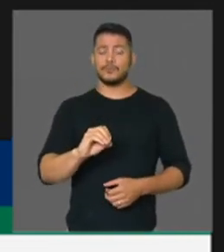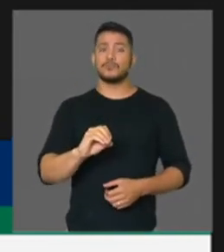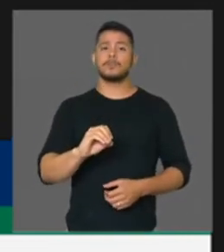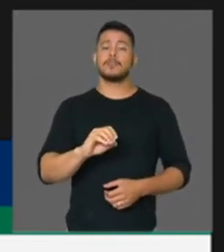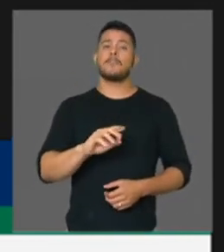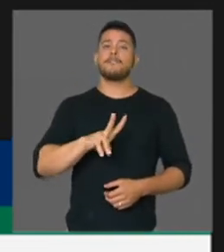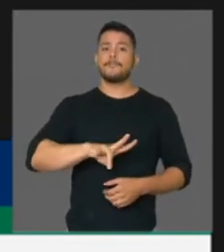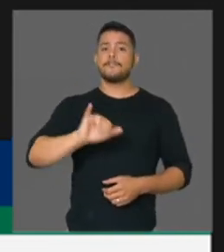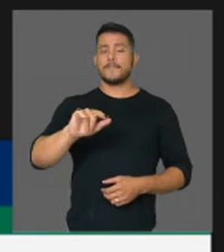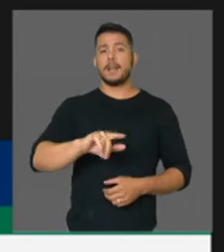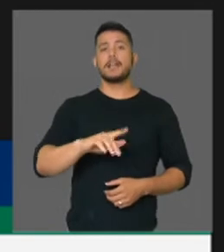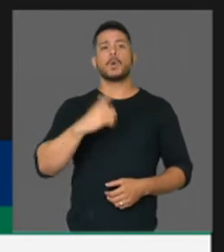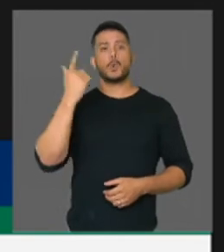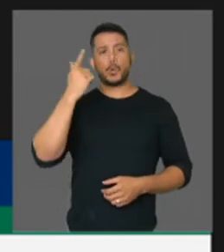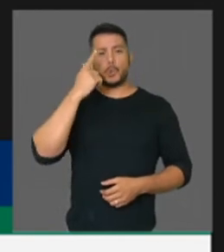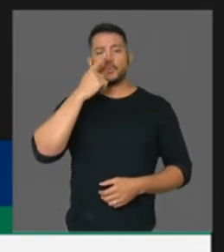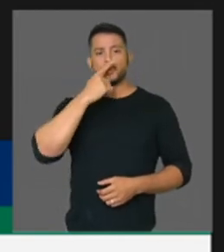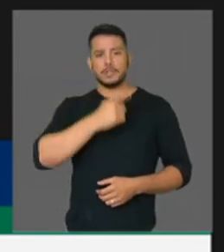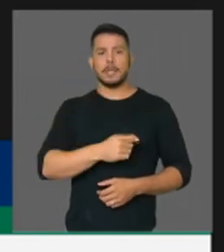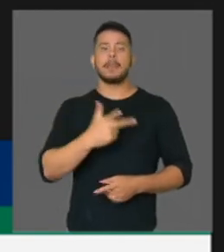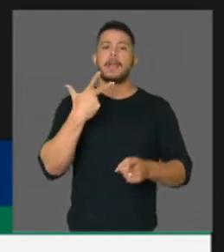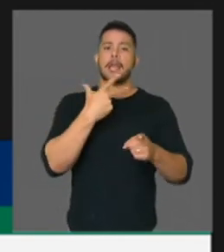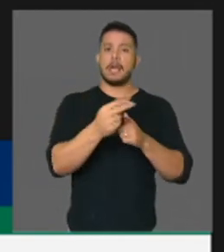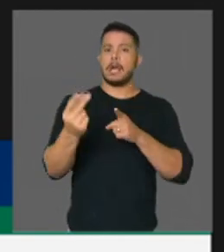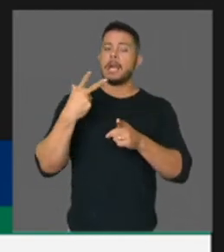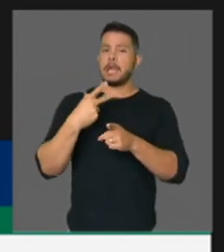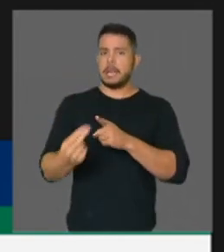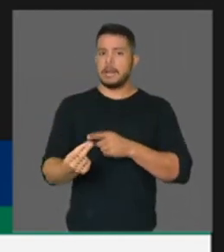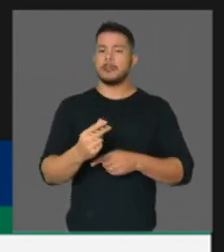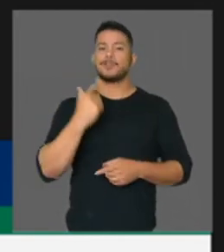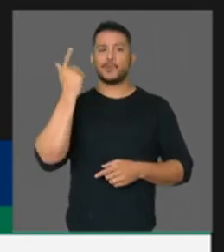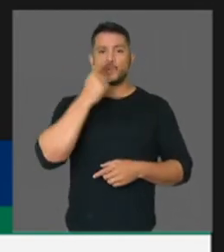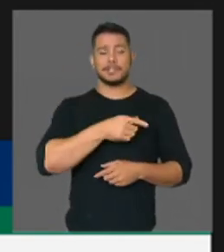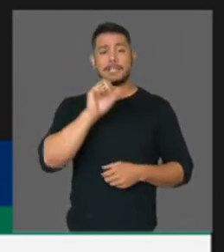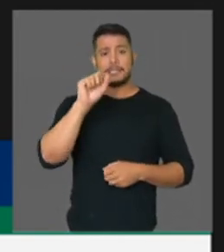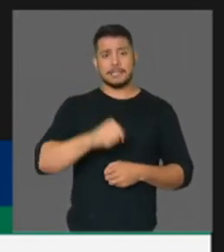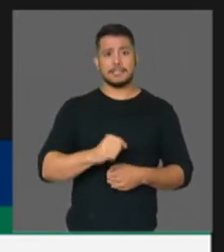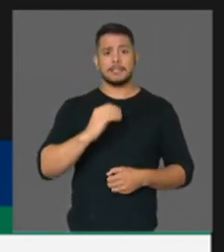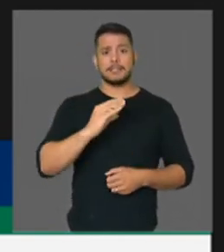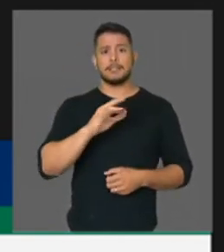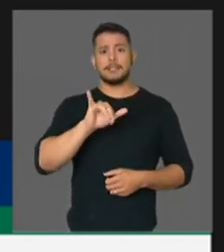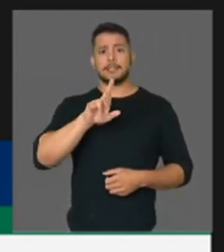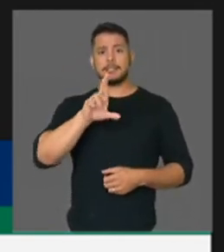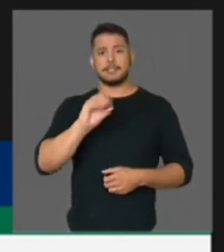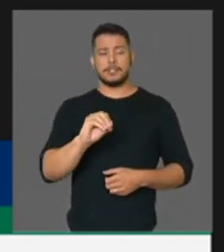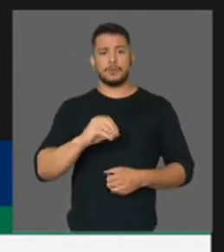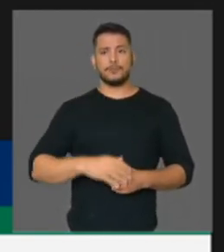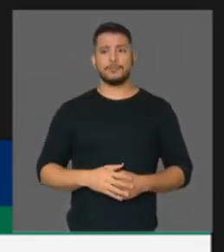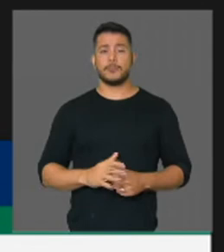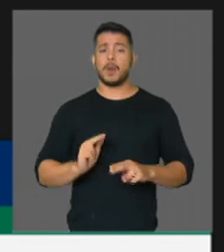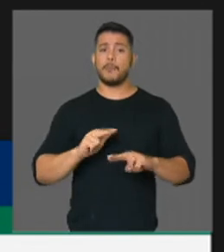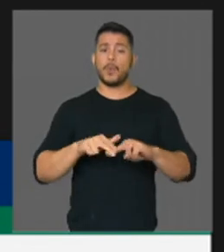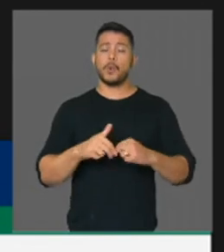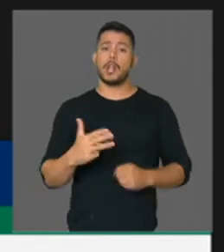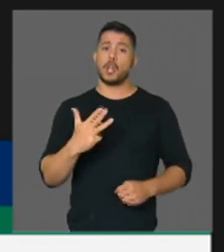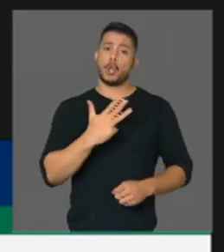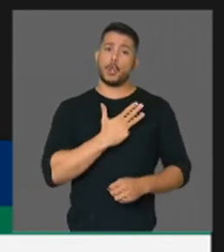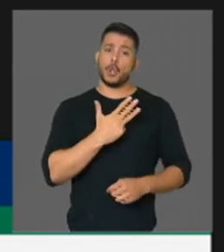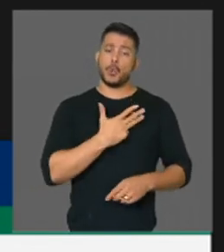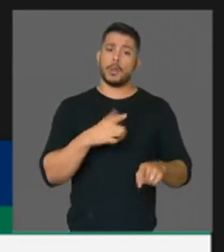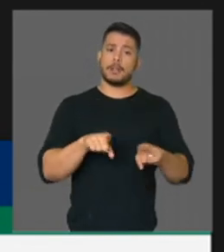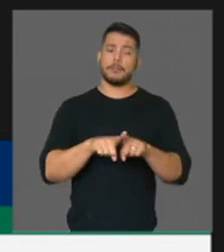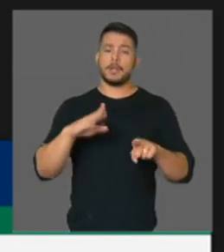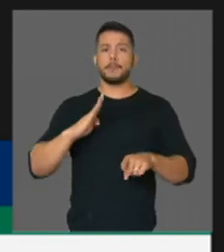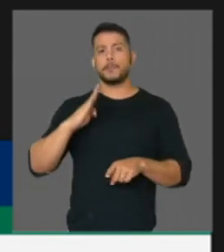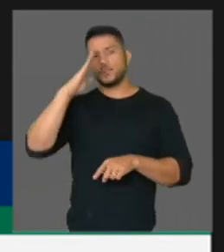no segundo turno, ganha do Lula. Até porque Lula e Bolsonaro já governaram o país.